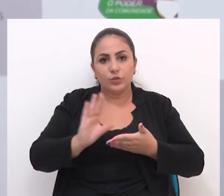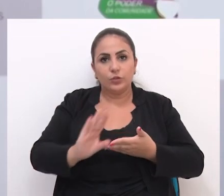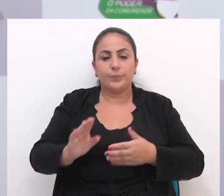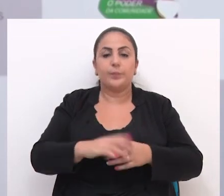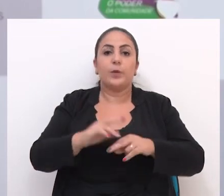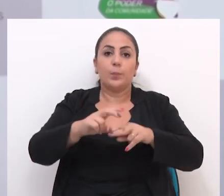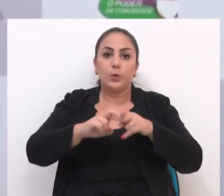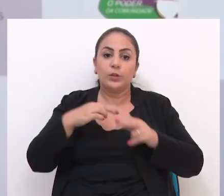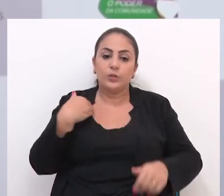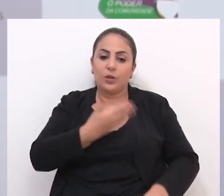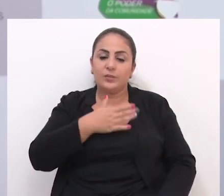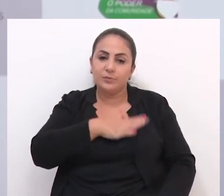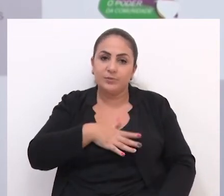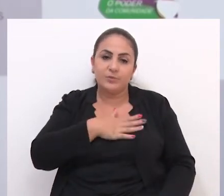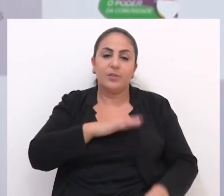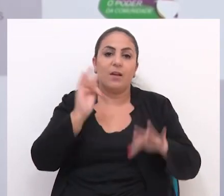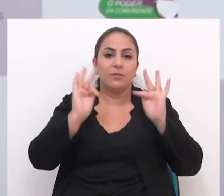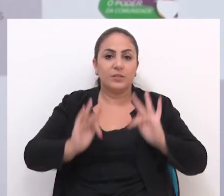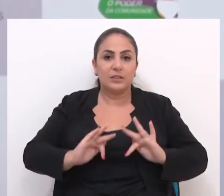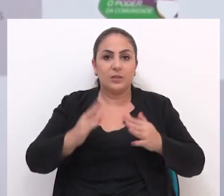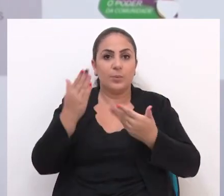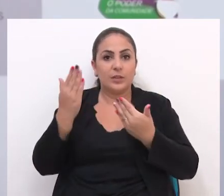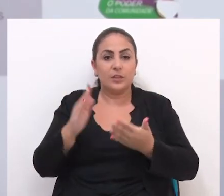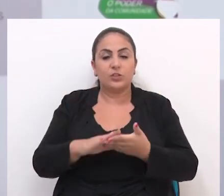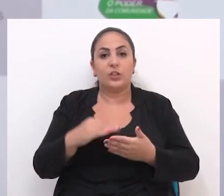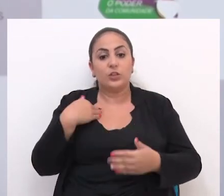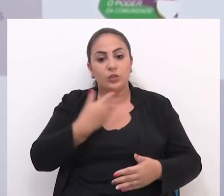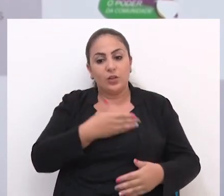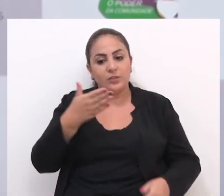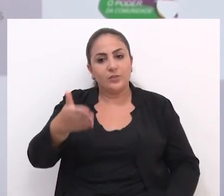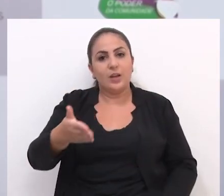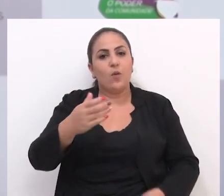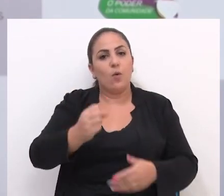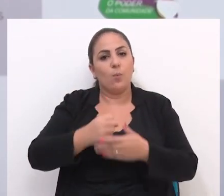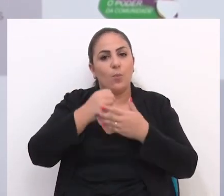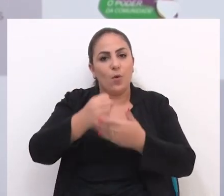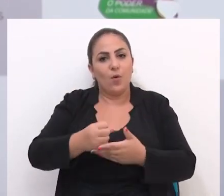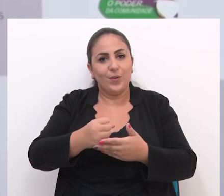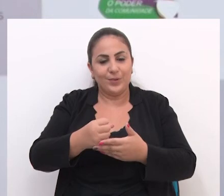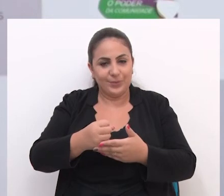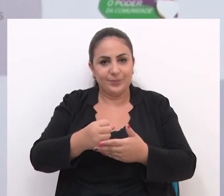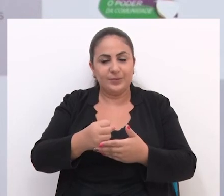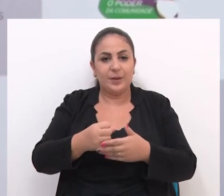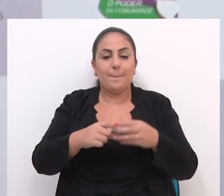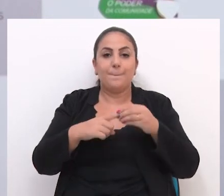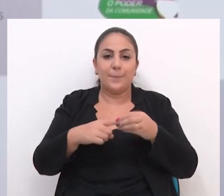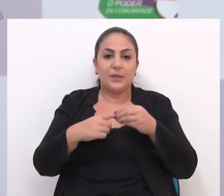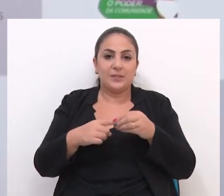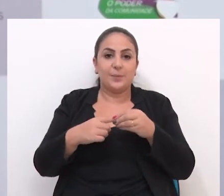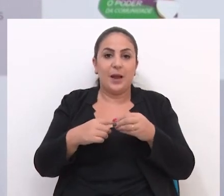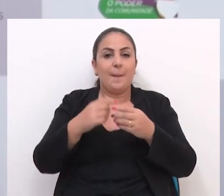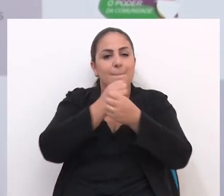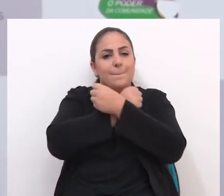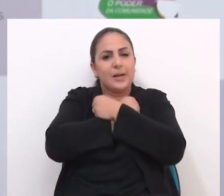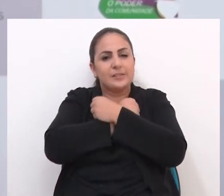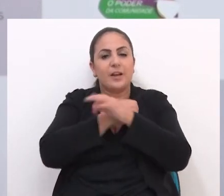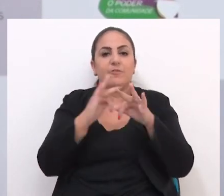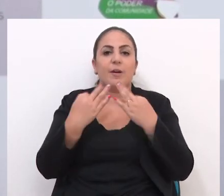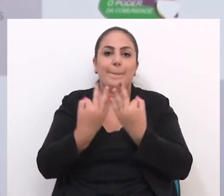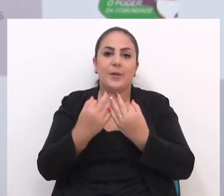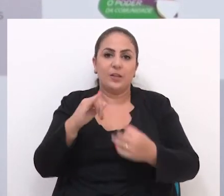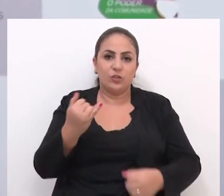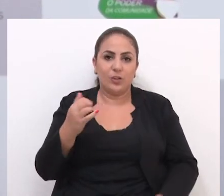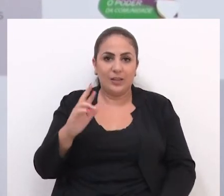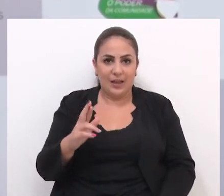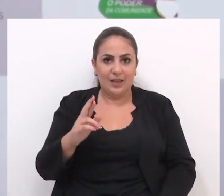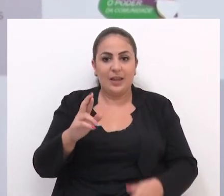empreender. Então nós estamos muito felizes pela homenagem, viemos aqui prestar o nosso apoio, a nossa solidariedade, principalmente abraçar a toda a